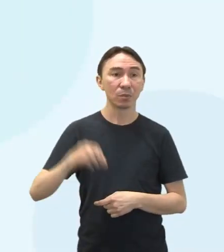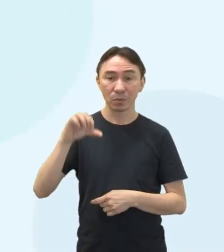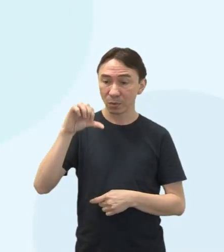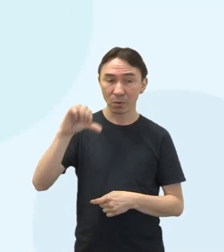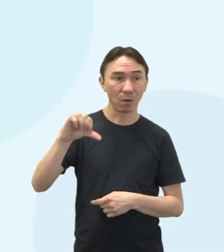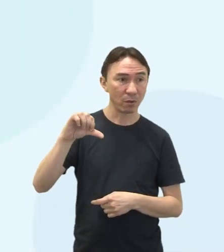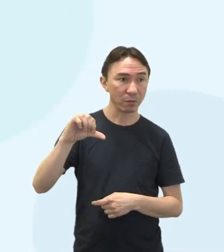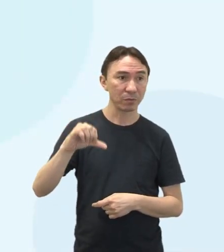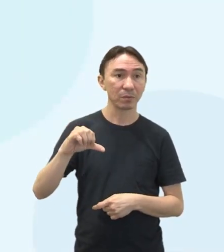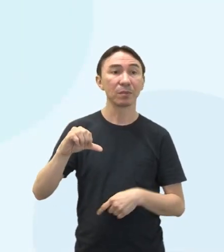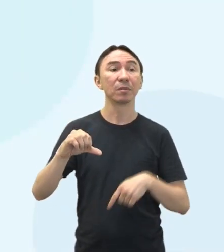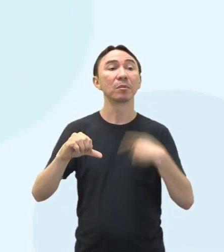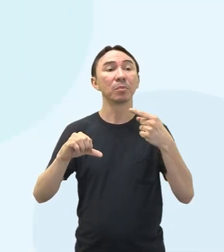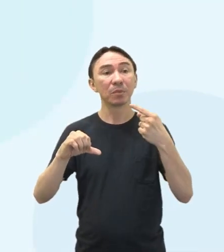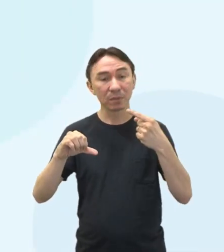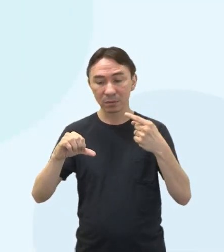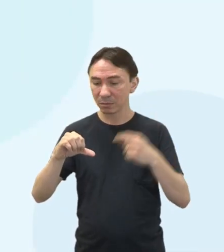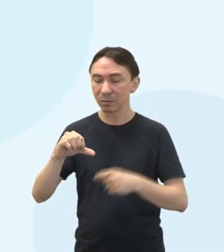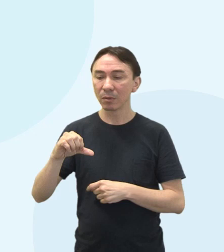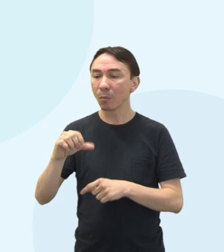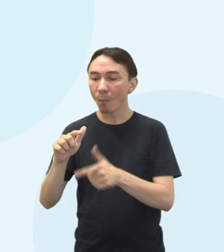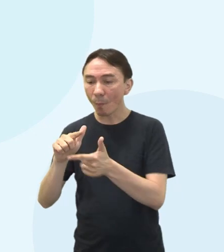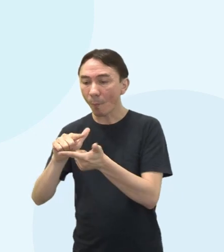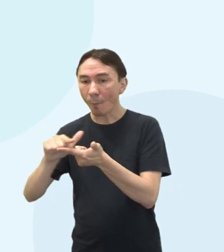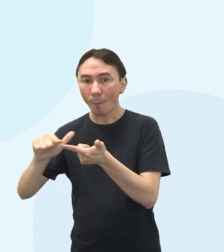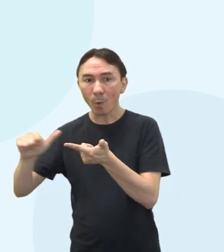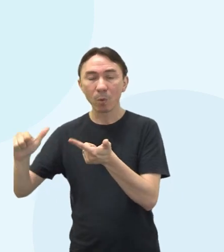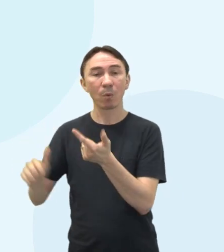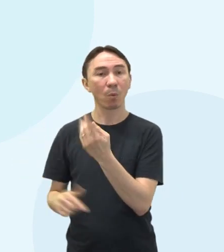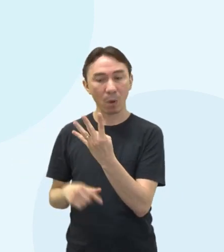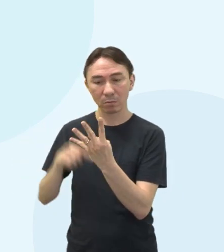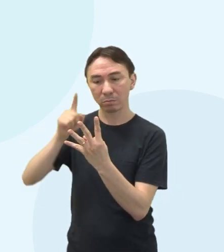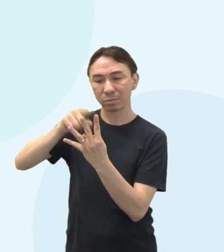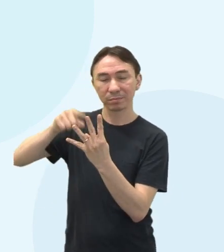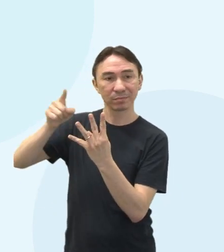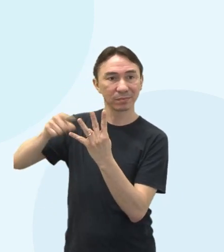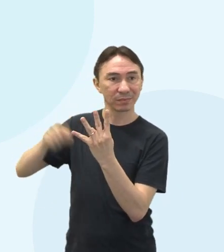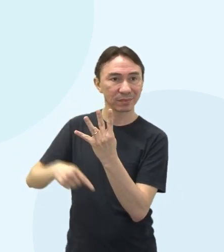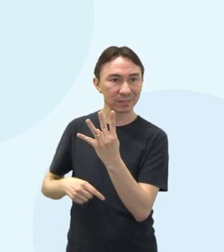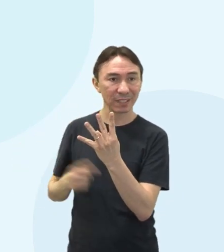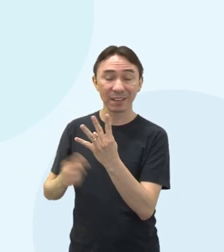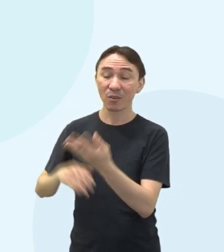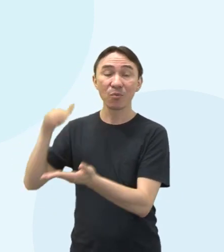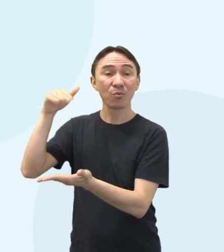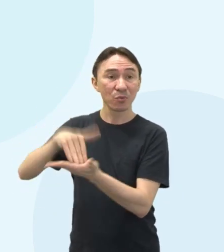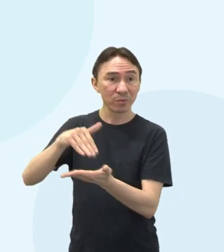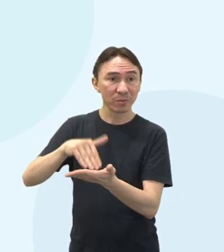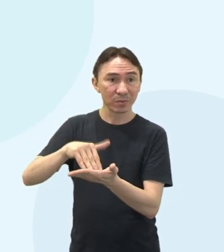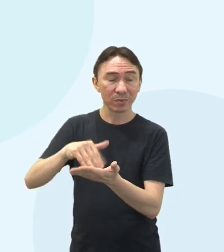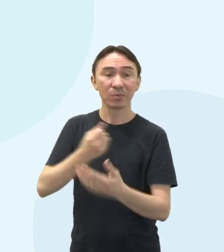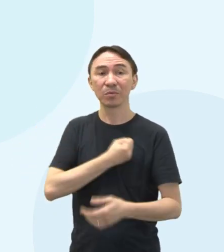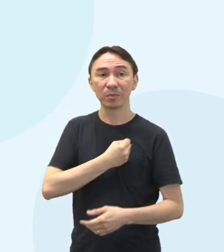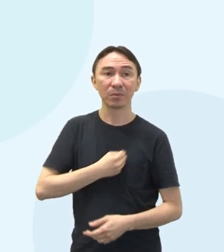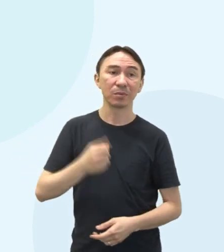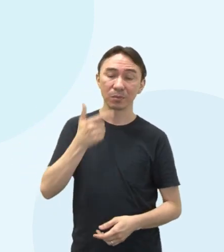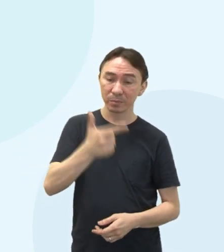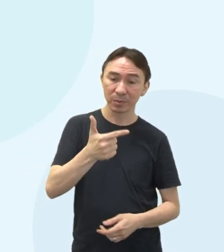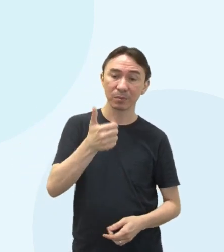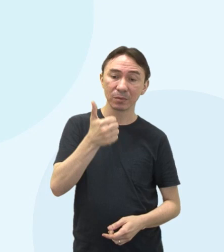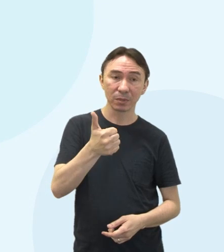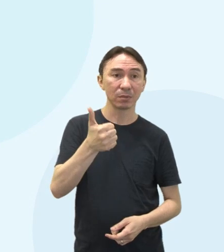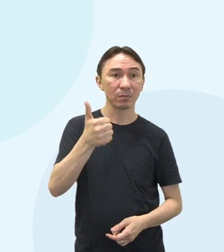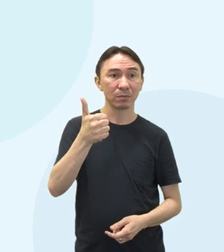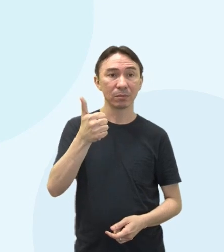nós temos quatro números que não aparecem e o número 2187 né quais os o que